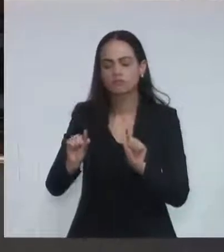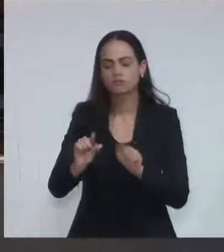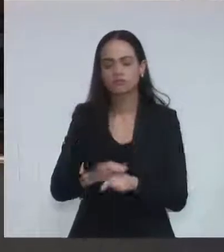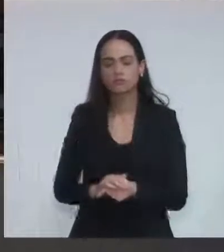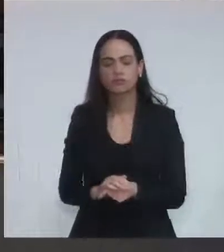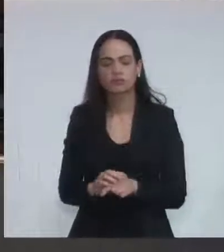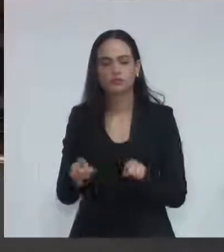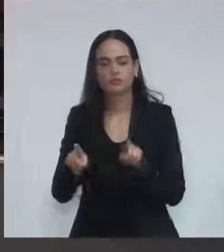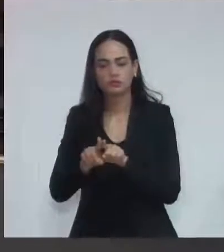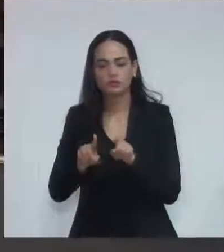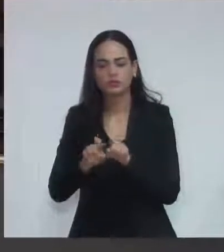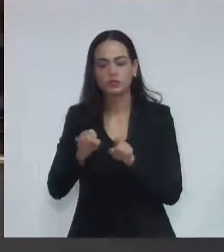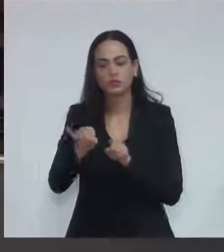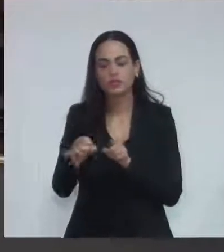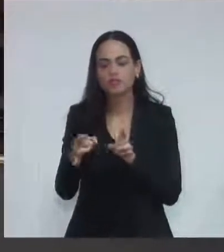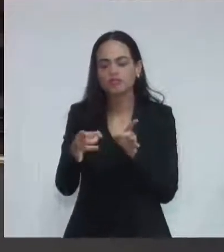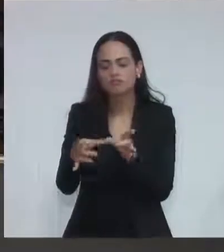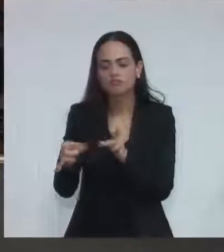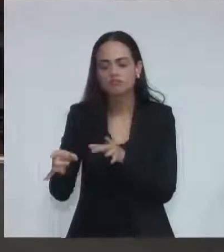contaminantes foram apuradas?